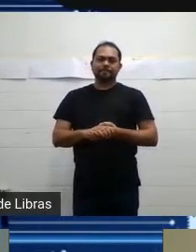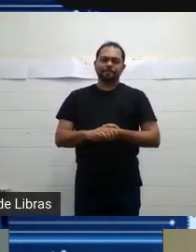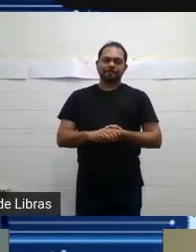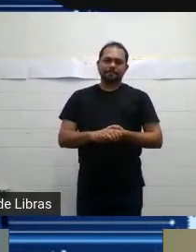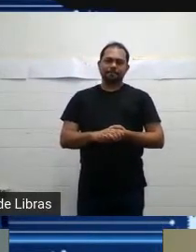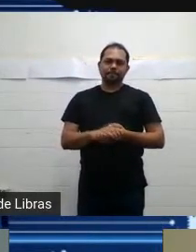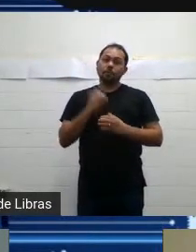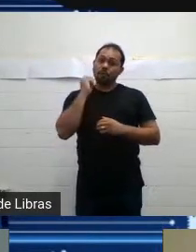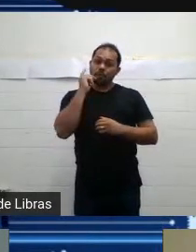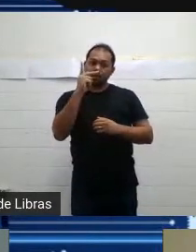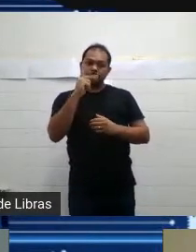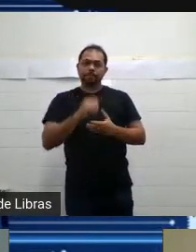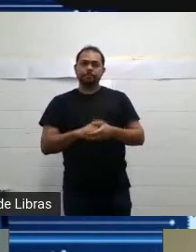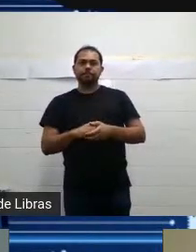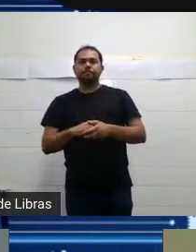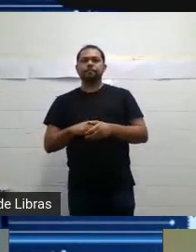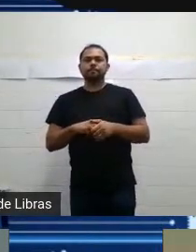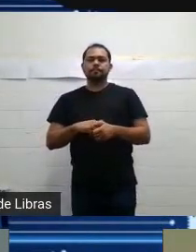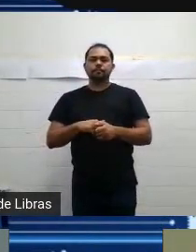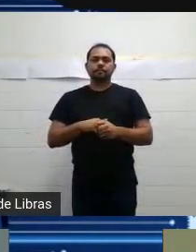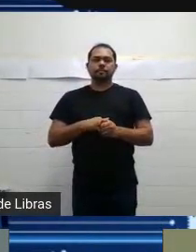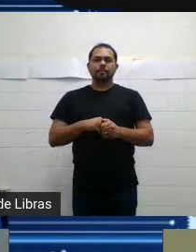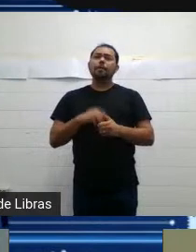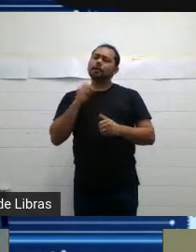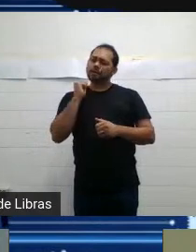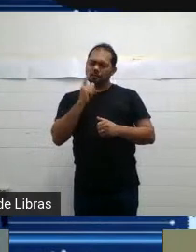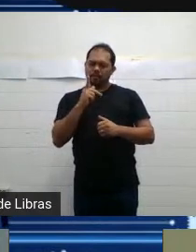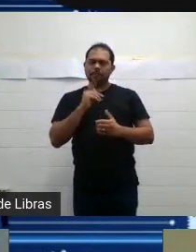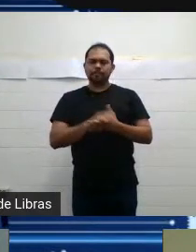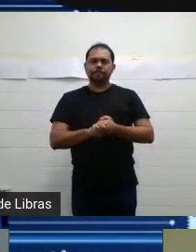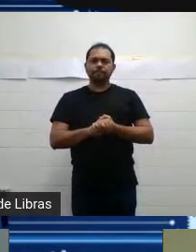Ok? Ok.